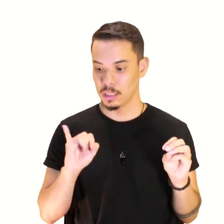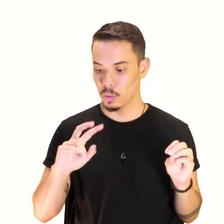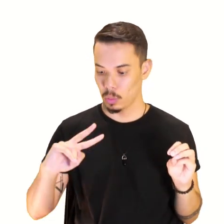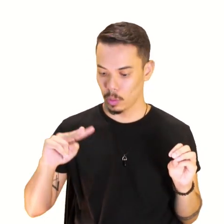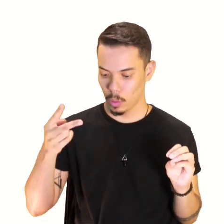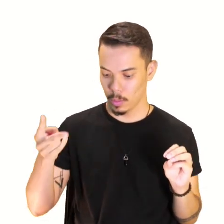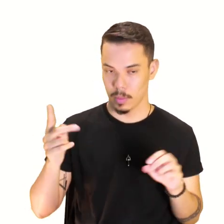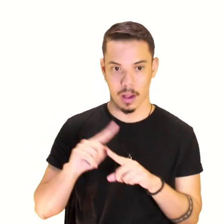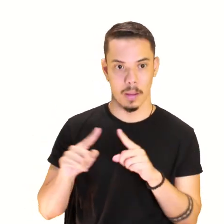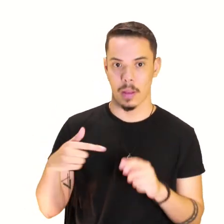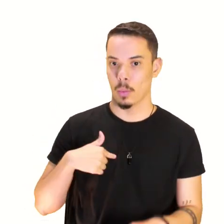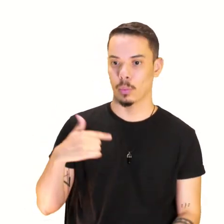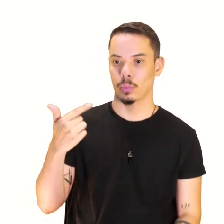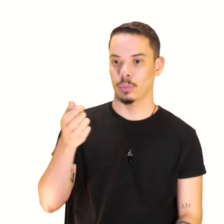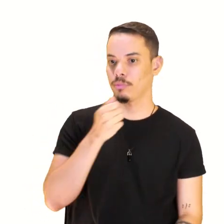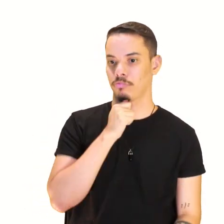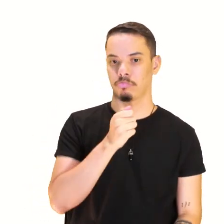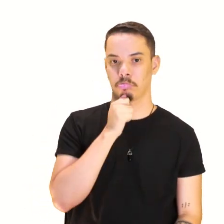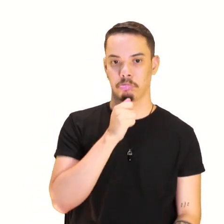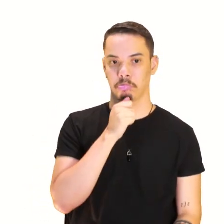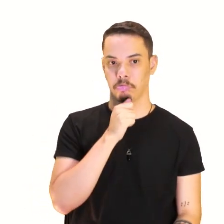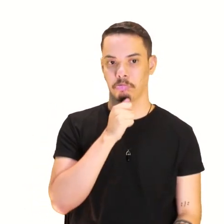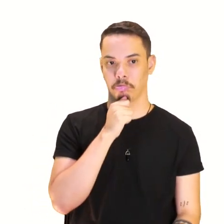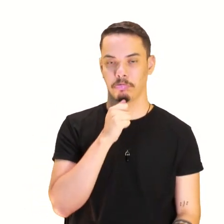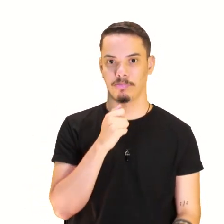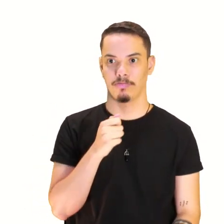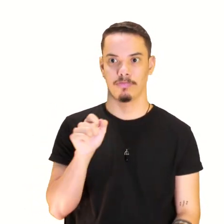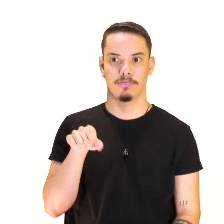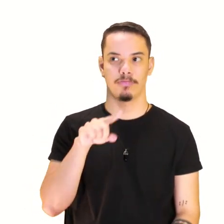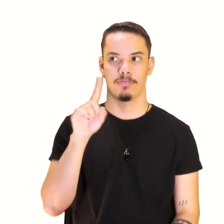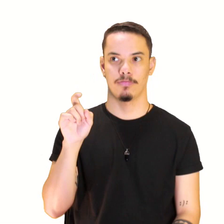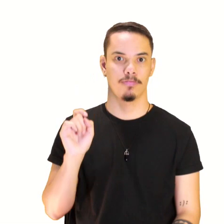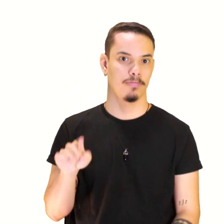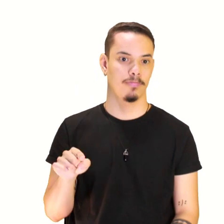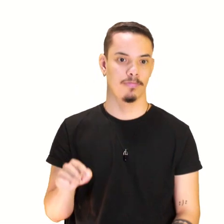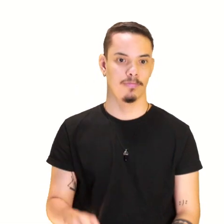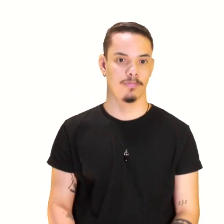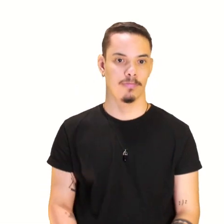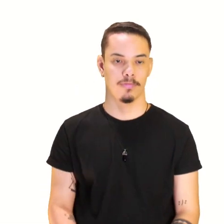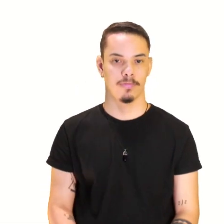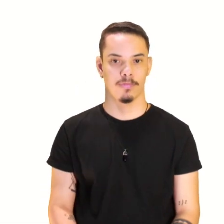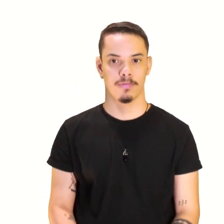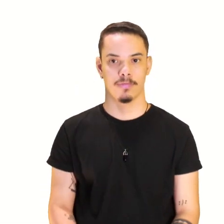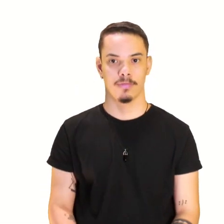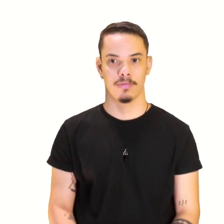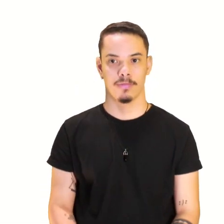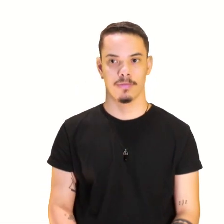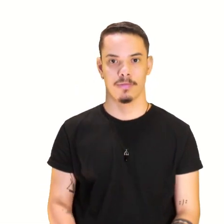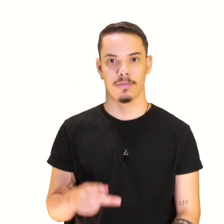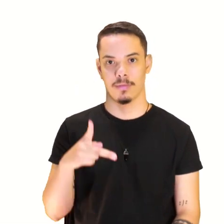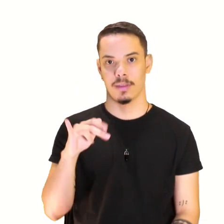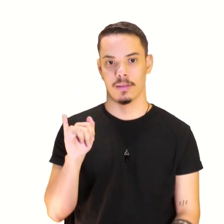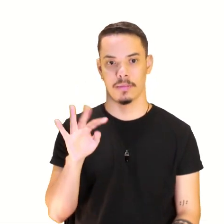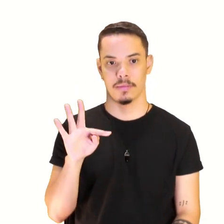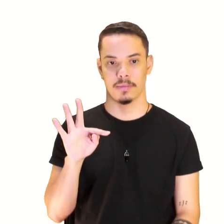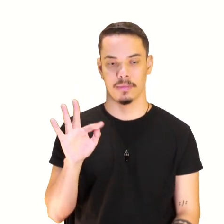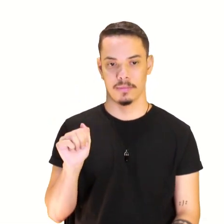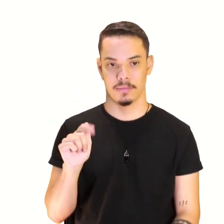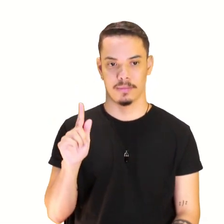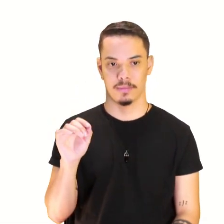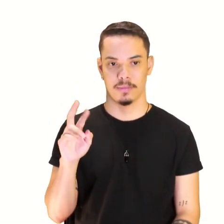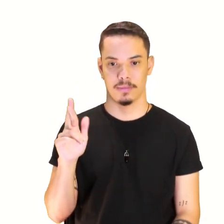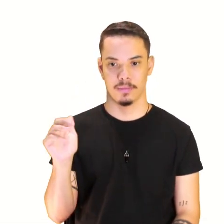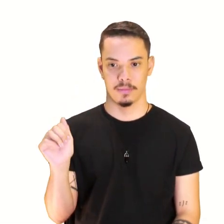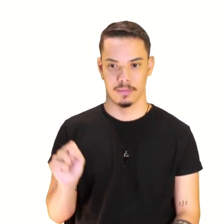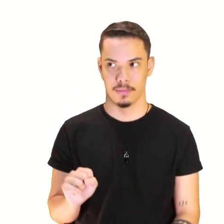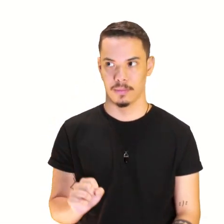mas eu não tenho aqui e eu não tenho aqui. E agora? Ah, e agora, José? Pitágoras. Pitágoras, né?